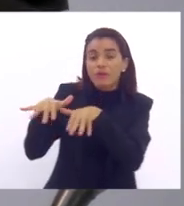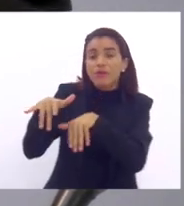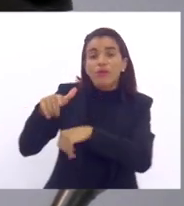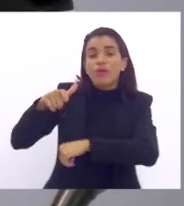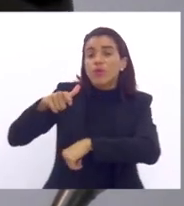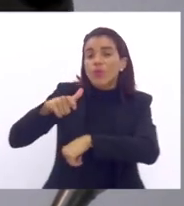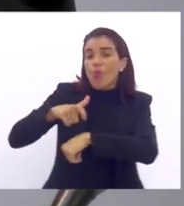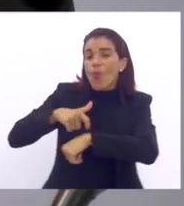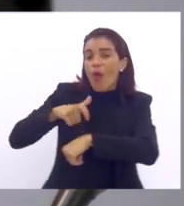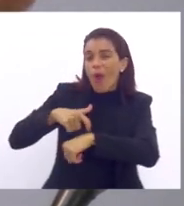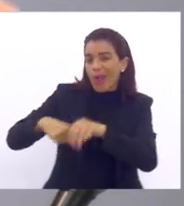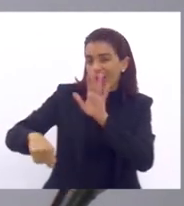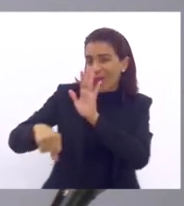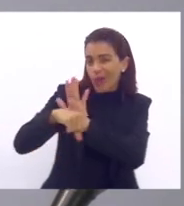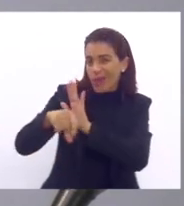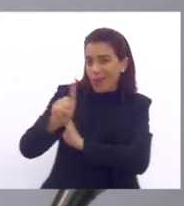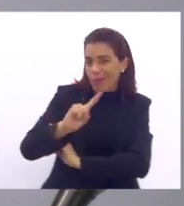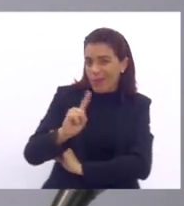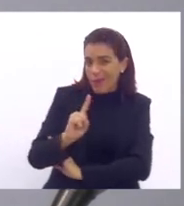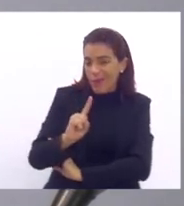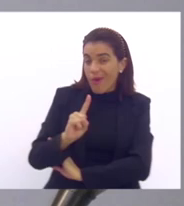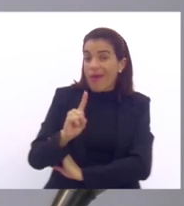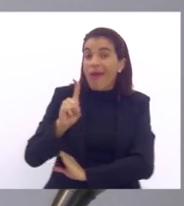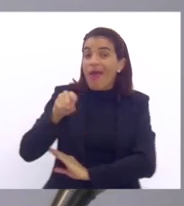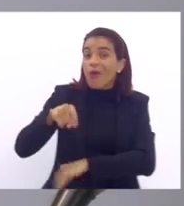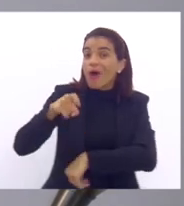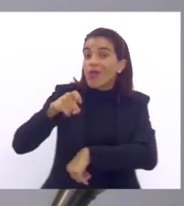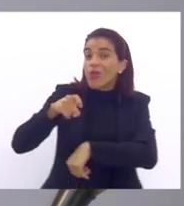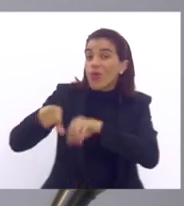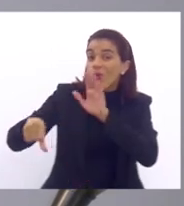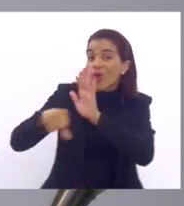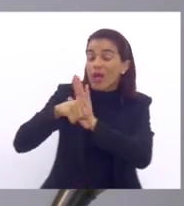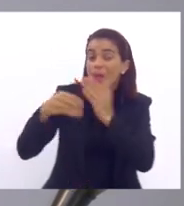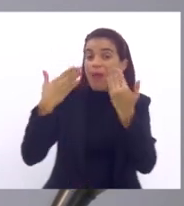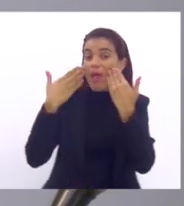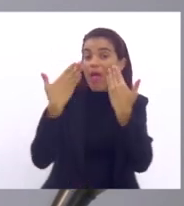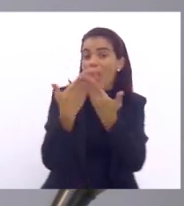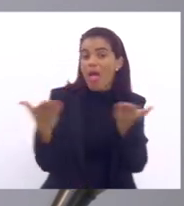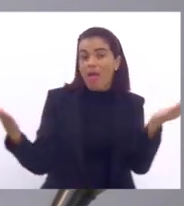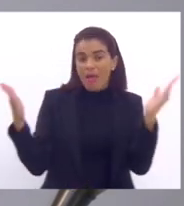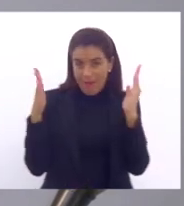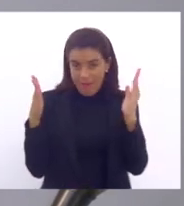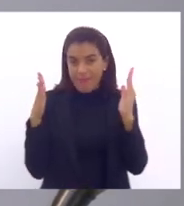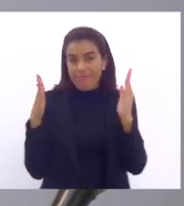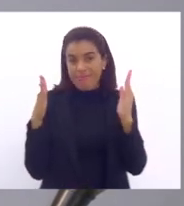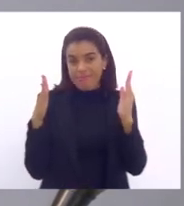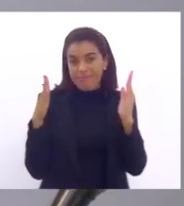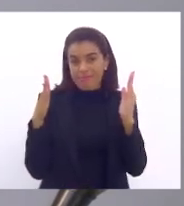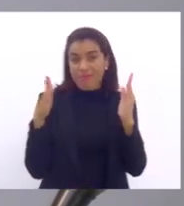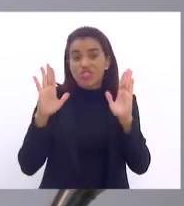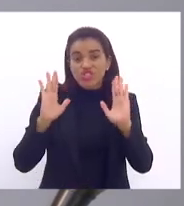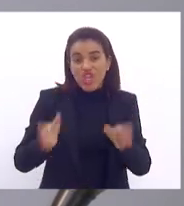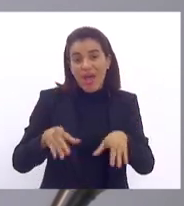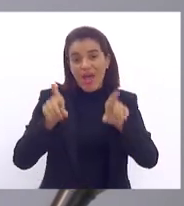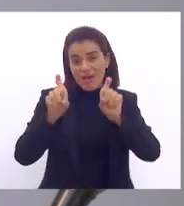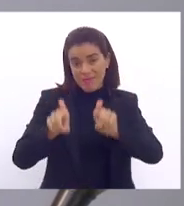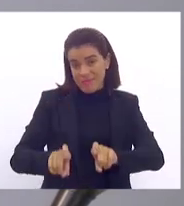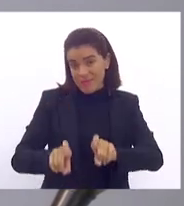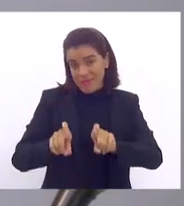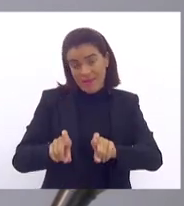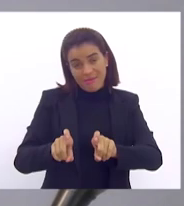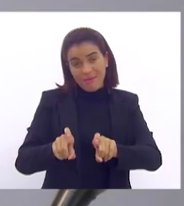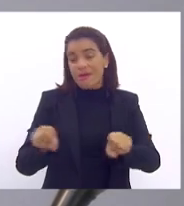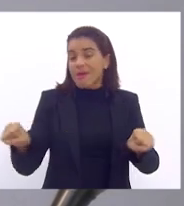Você cometeu o crime é quando ele veio à tona e se veio à tona depois do mandato